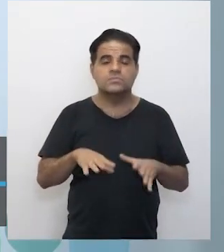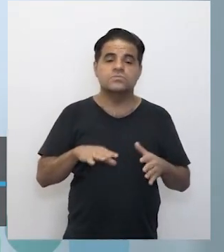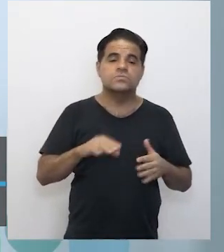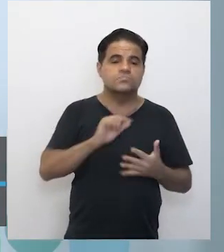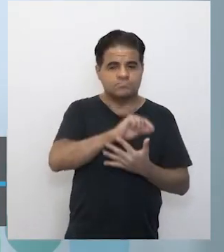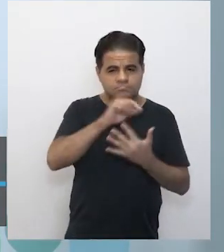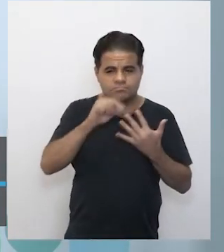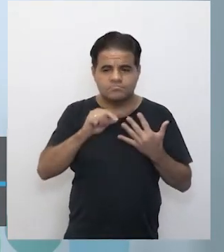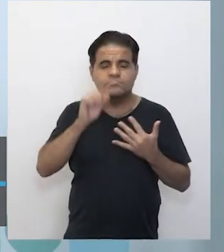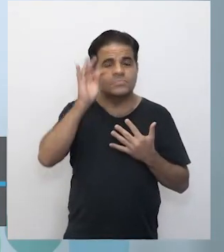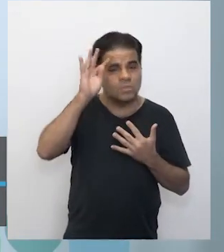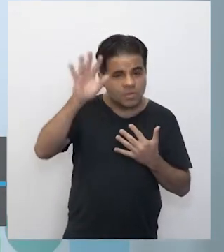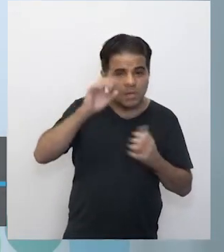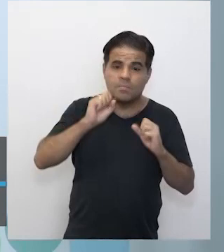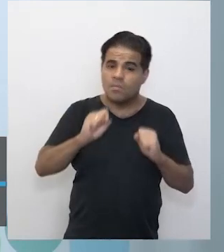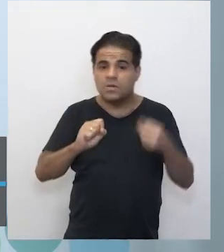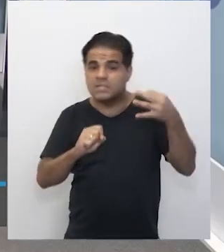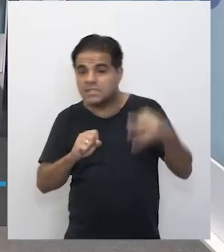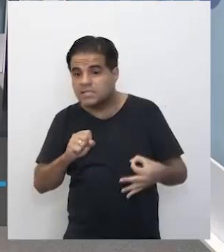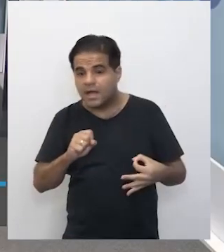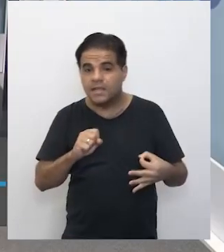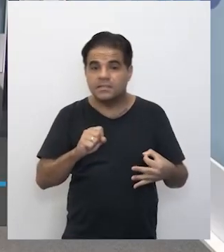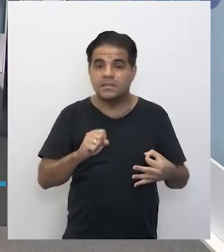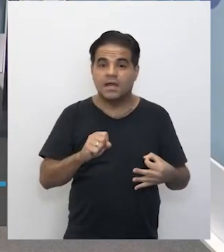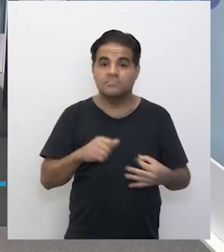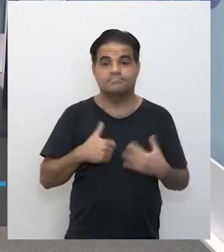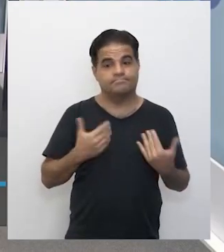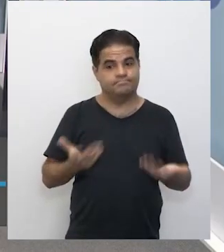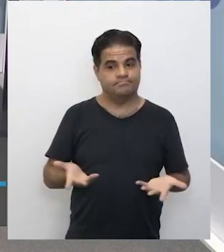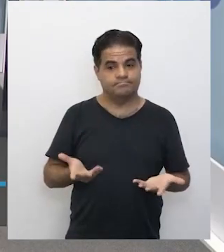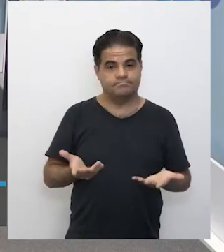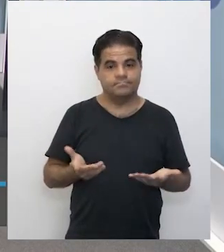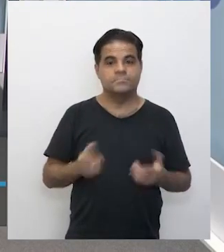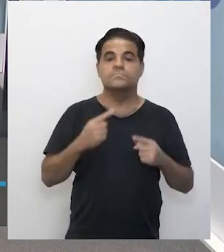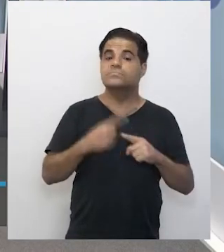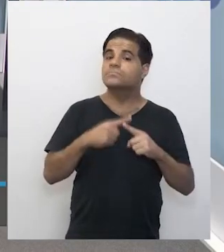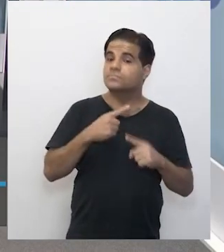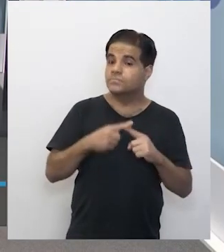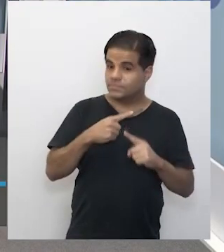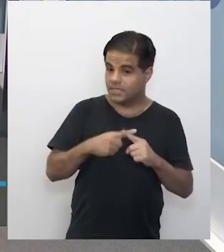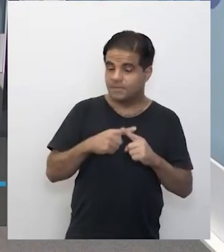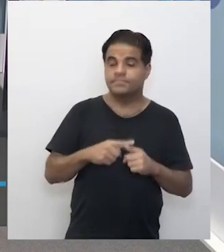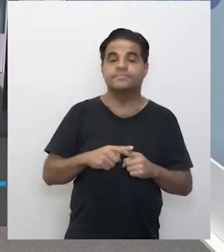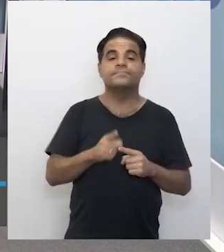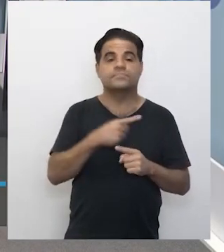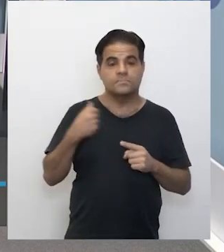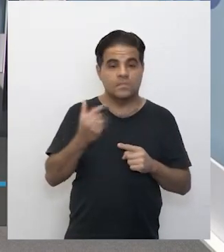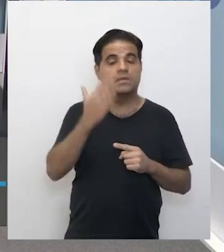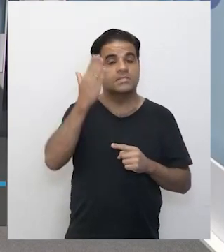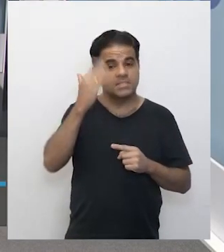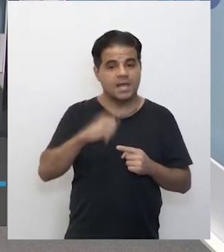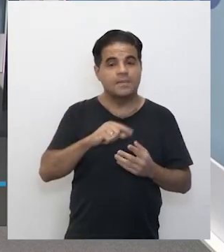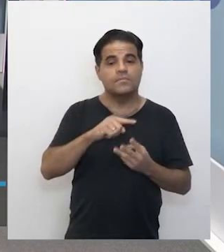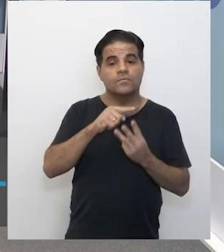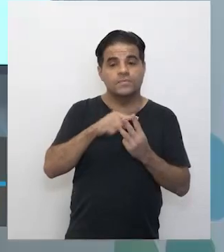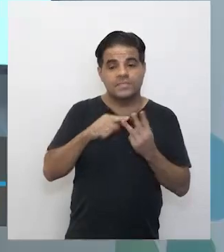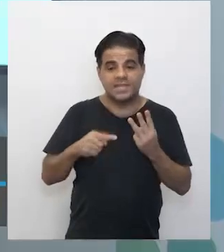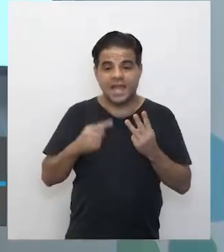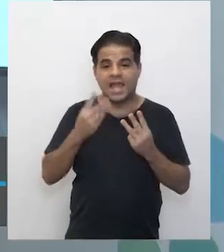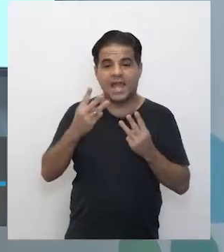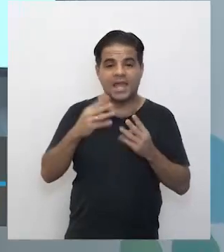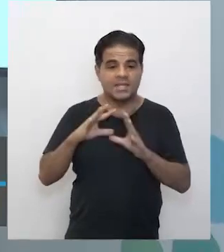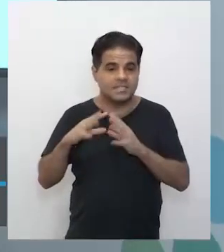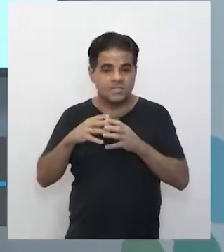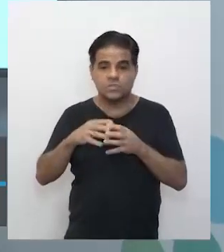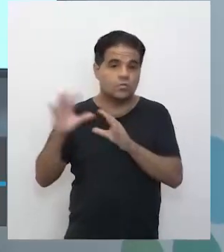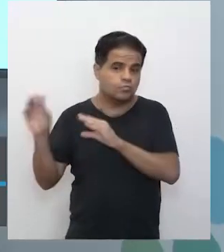as teorias podem estar certas. Exatamente. Por quê? Porque a gente sabe que foram 3 ondas de imigração, ou